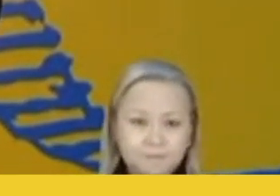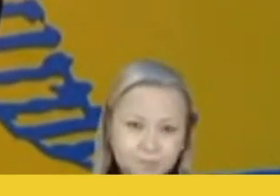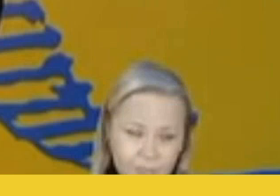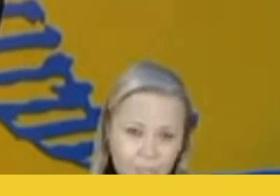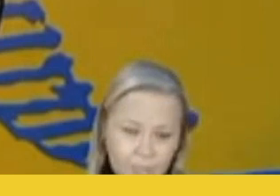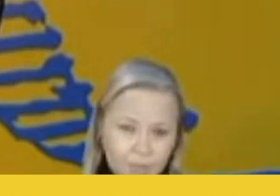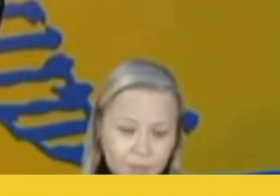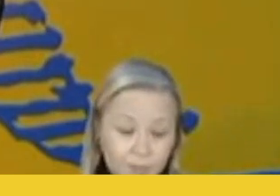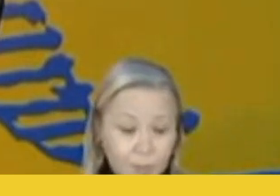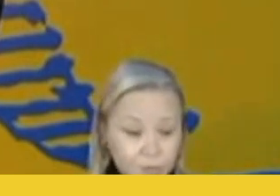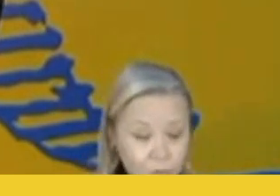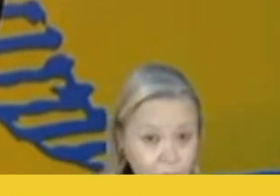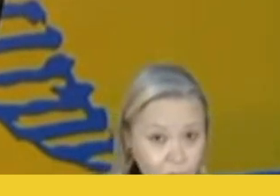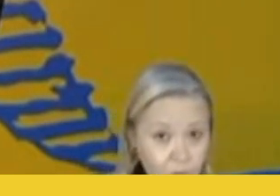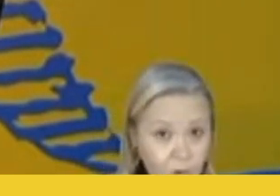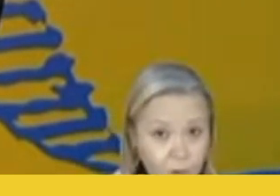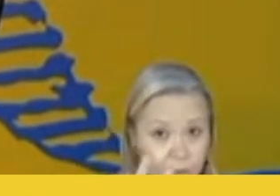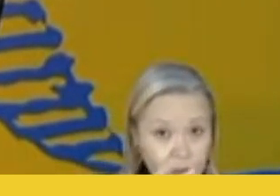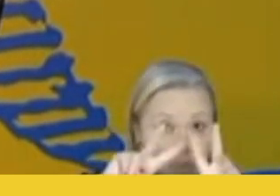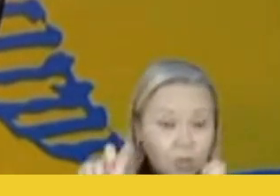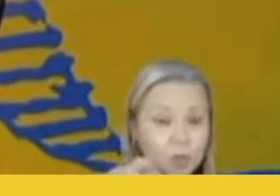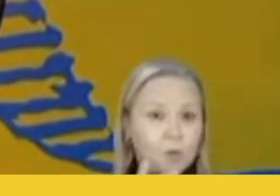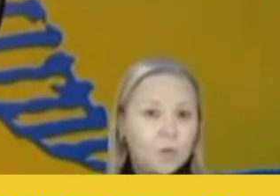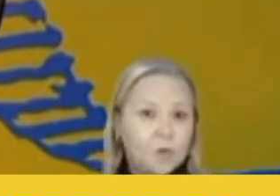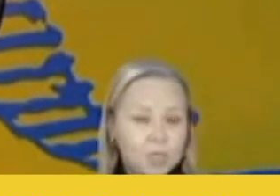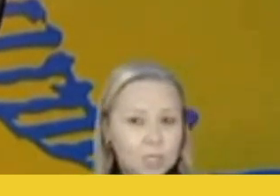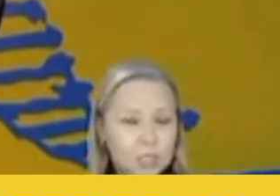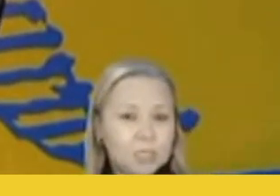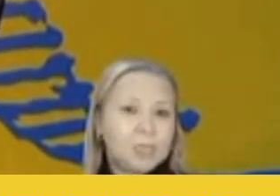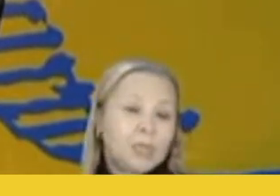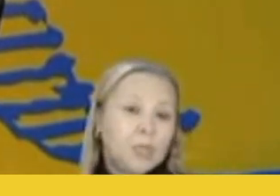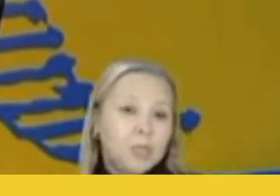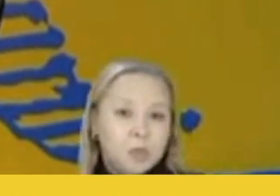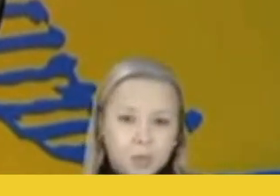diagnóstico sobre polícias. E claro que o ministro